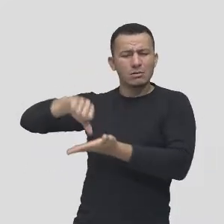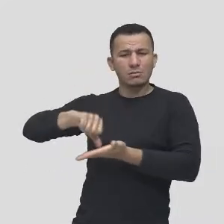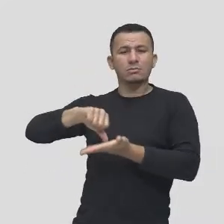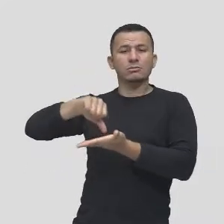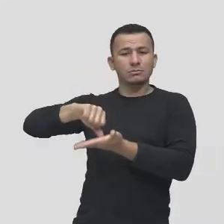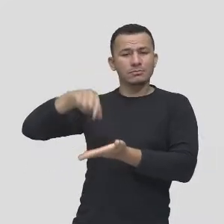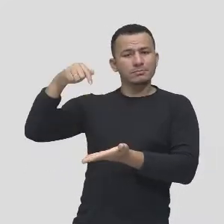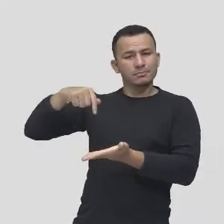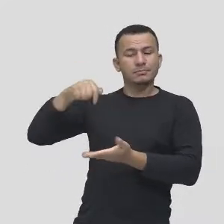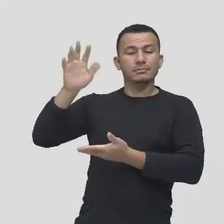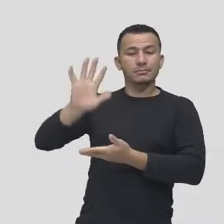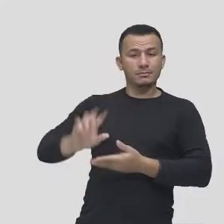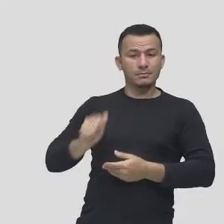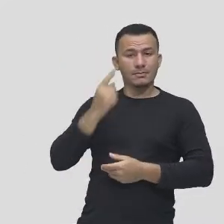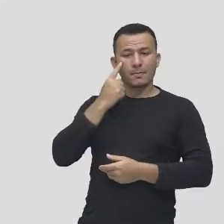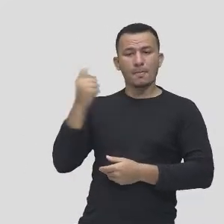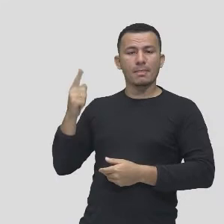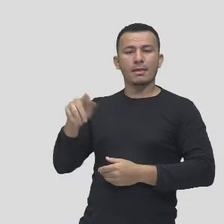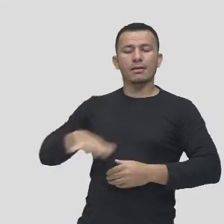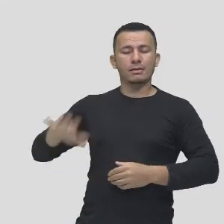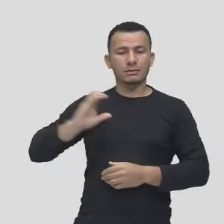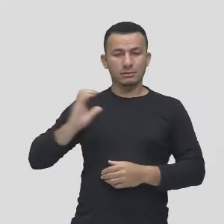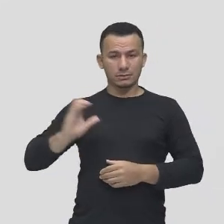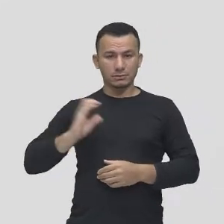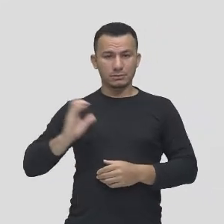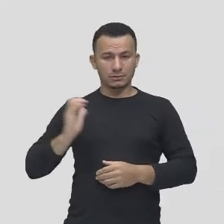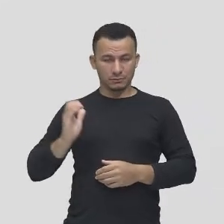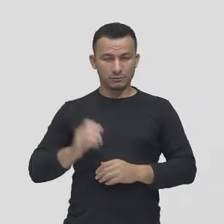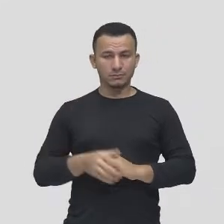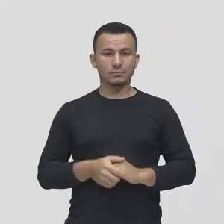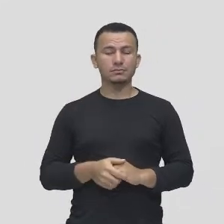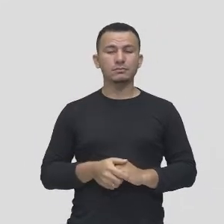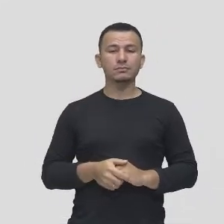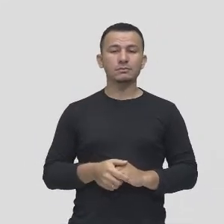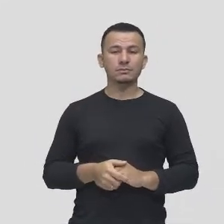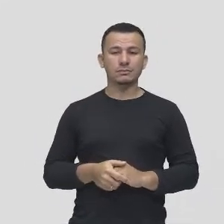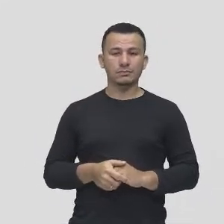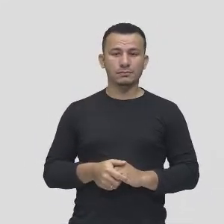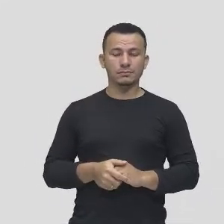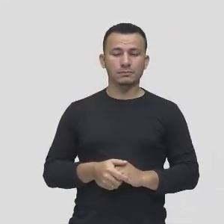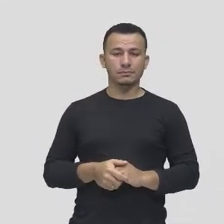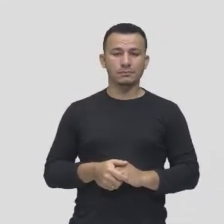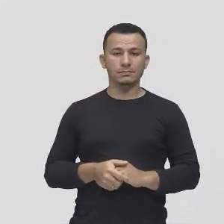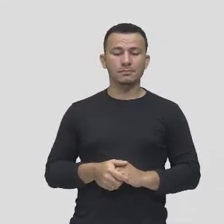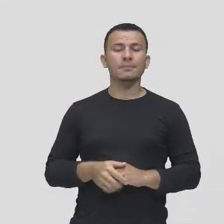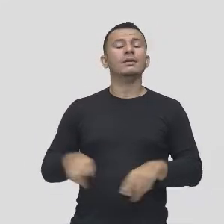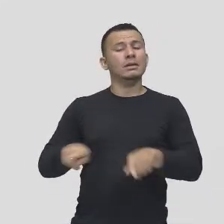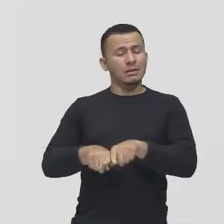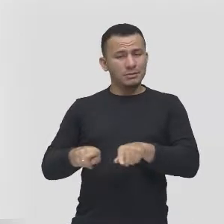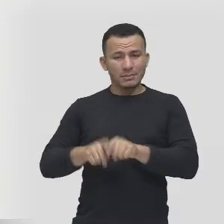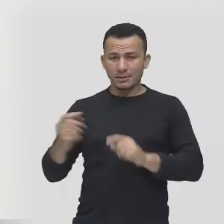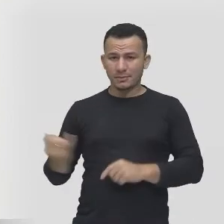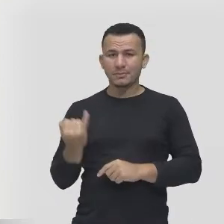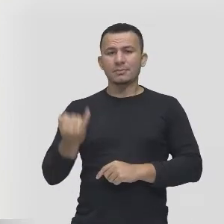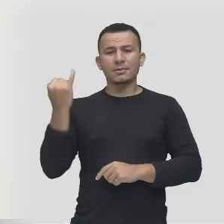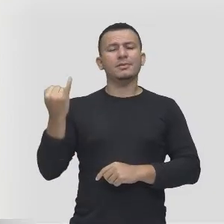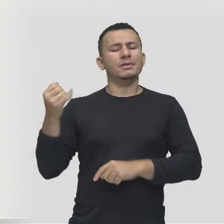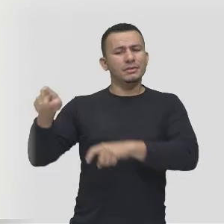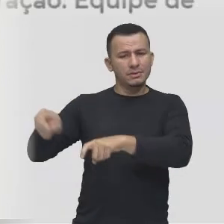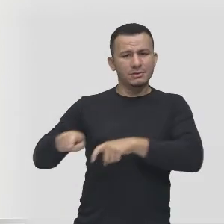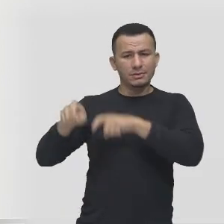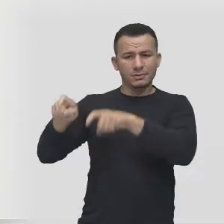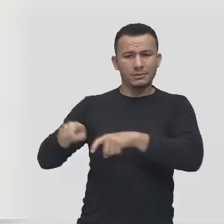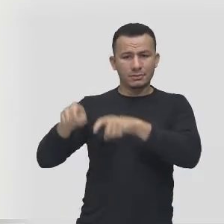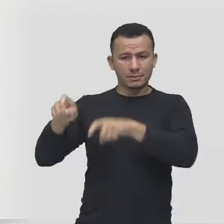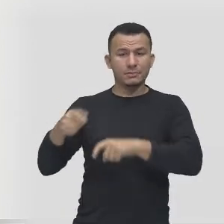do território do Canadá, como a gente vai ver nessa tela aí agora, é uma área muito importante. Essa área que está